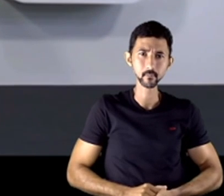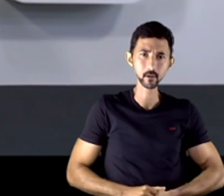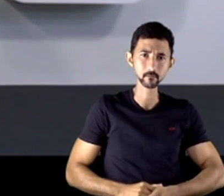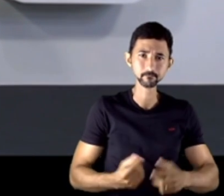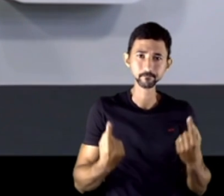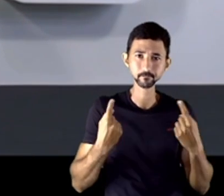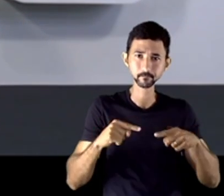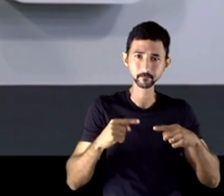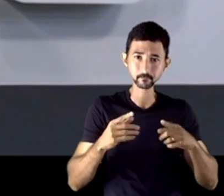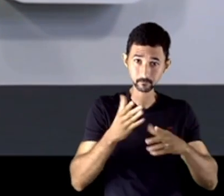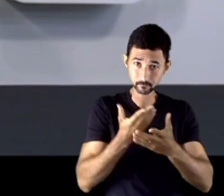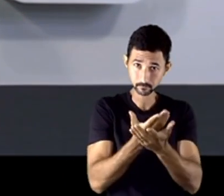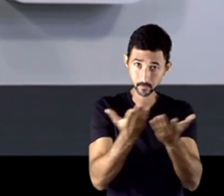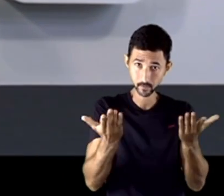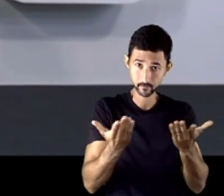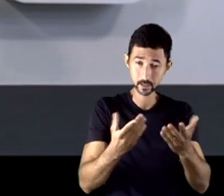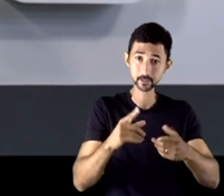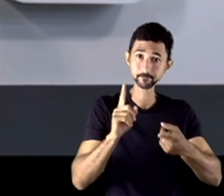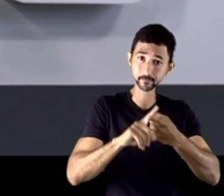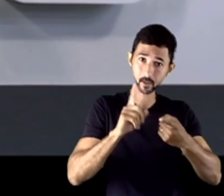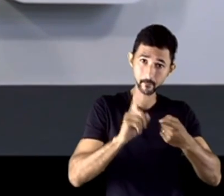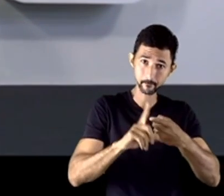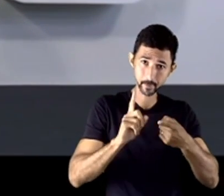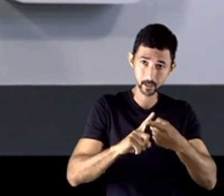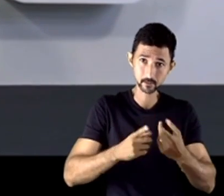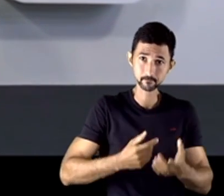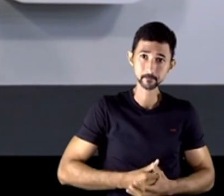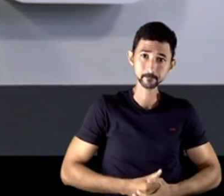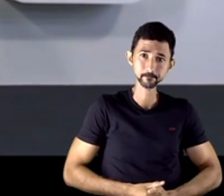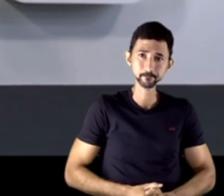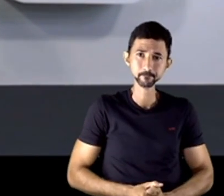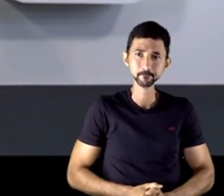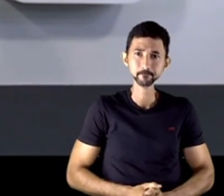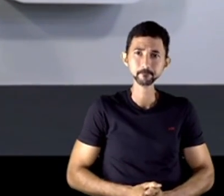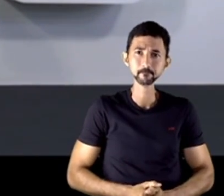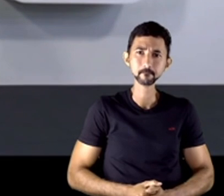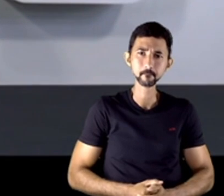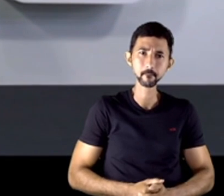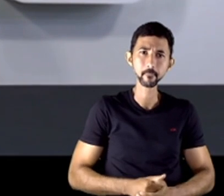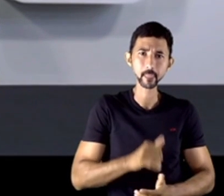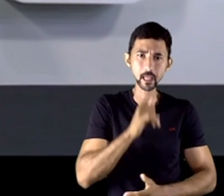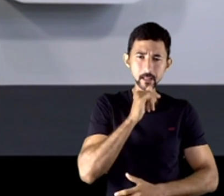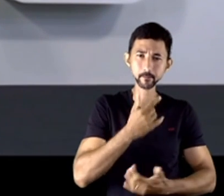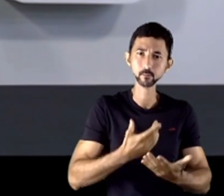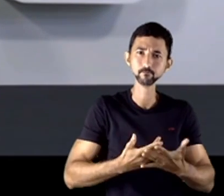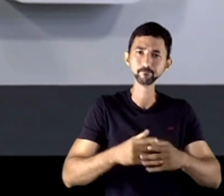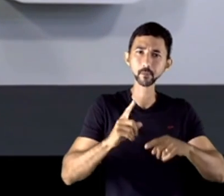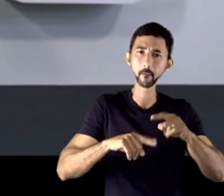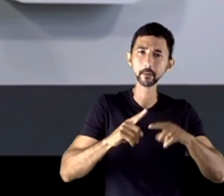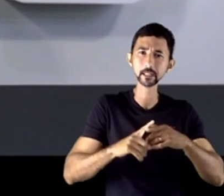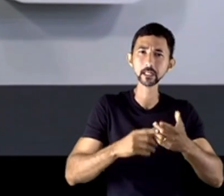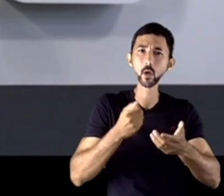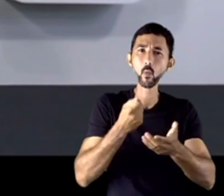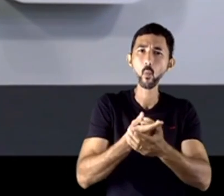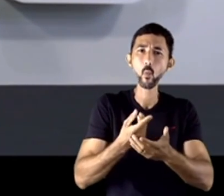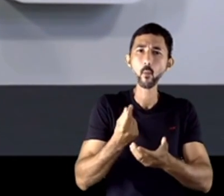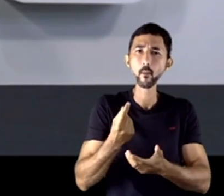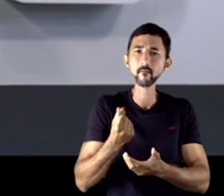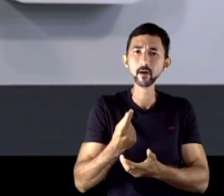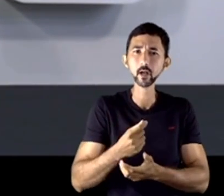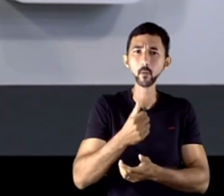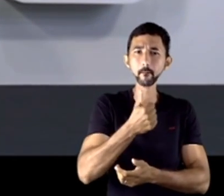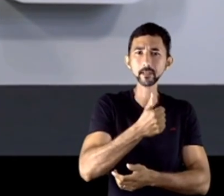deixar um desafio para vocês. Nessa mesma situação, tá? Um aparelho que custa